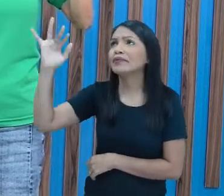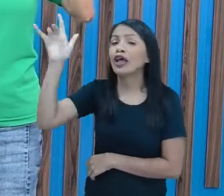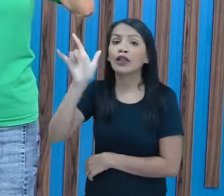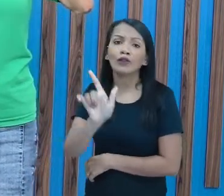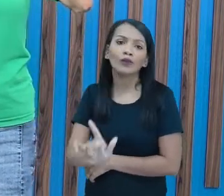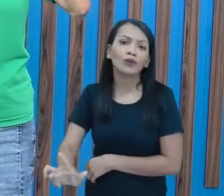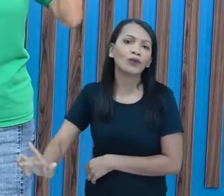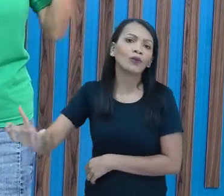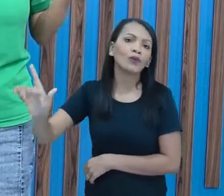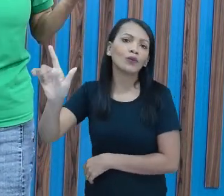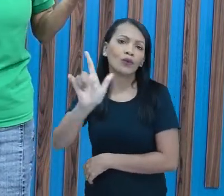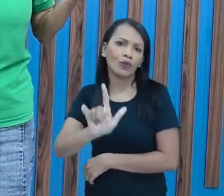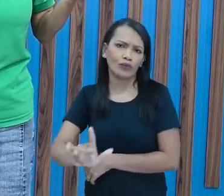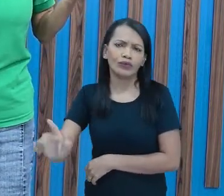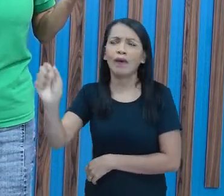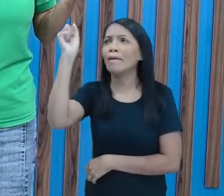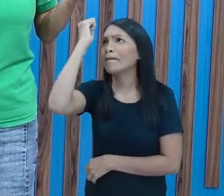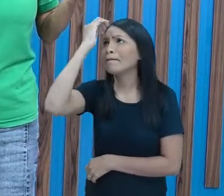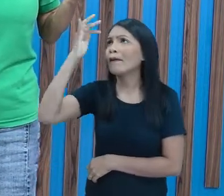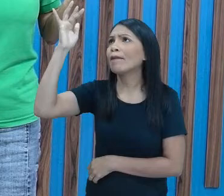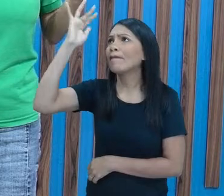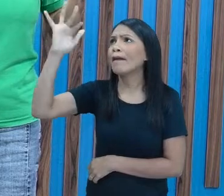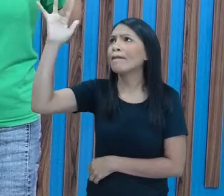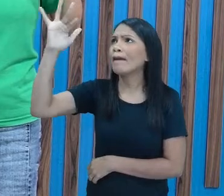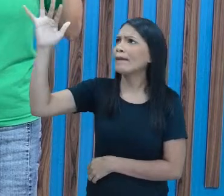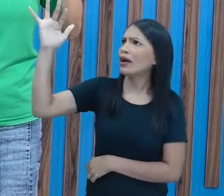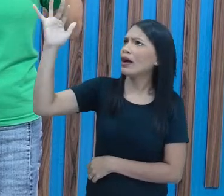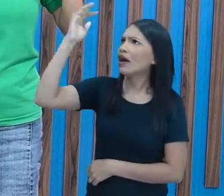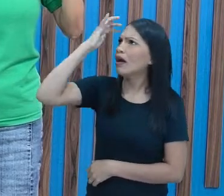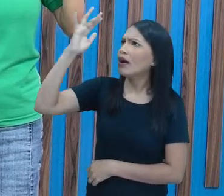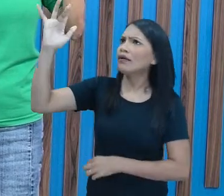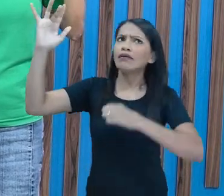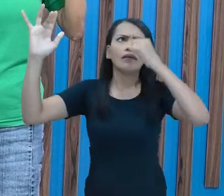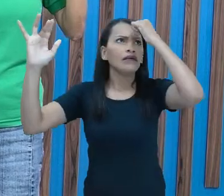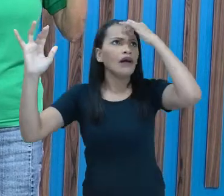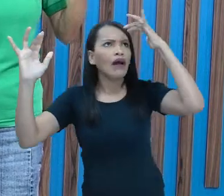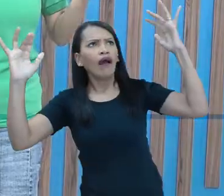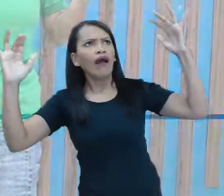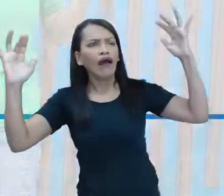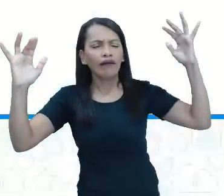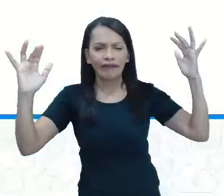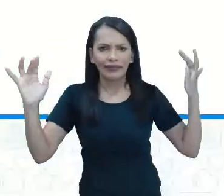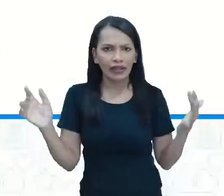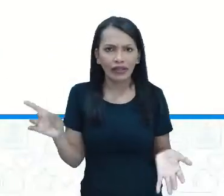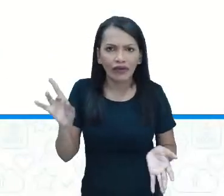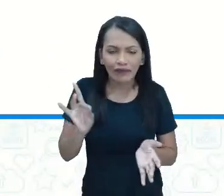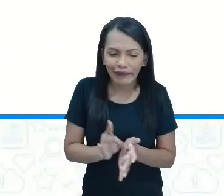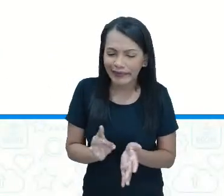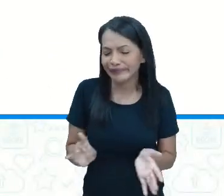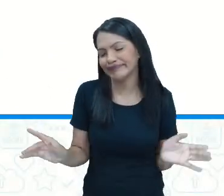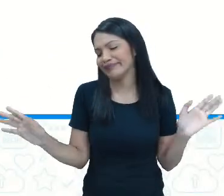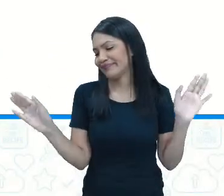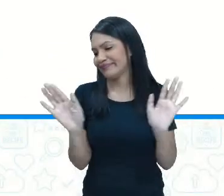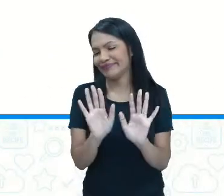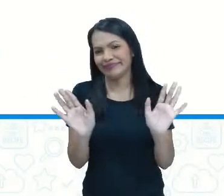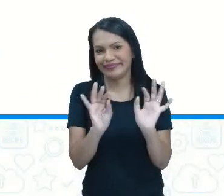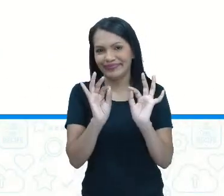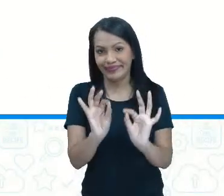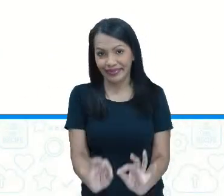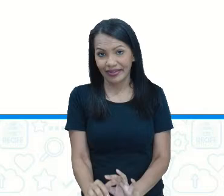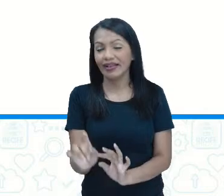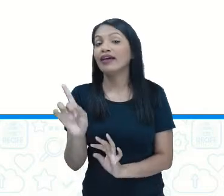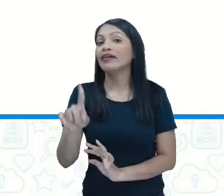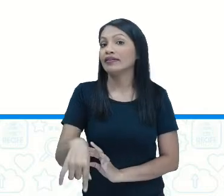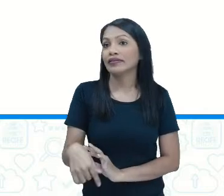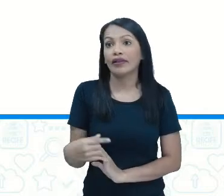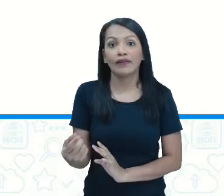da imaginação de um povo. São histórias irreais, não são verdadeiras, não é?